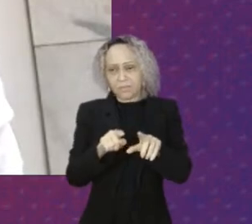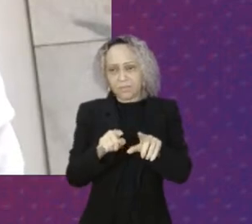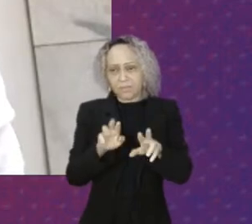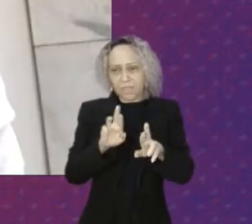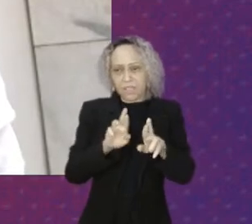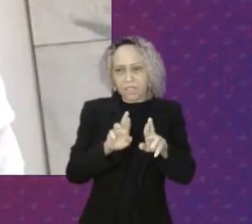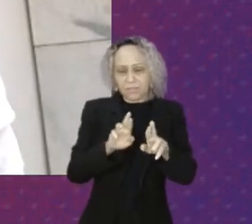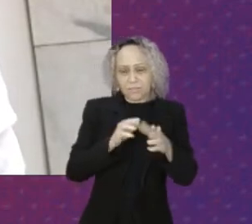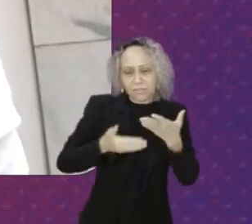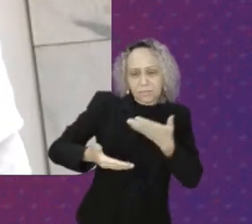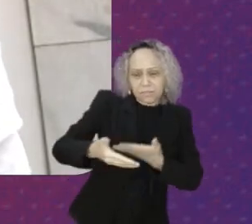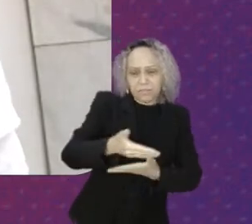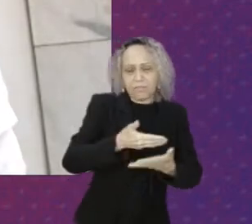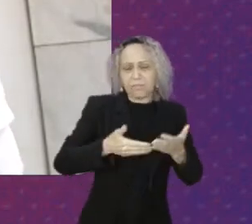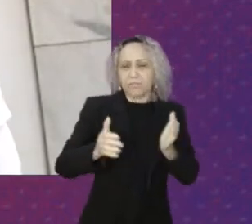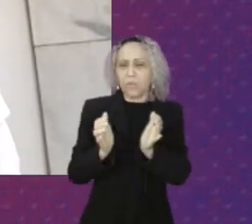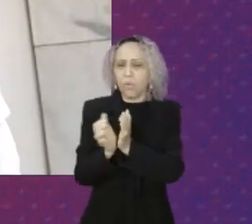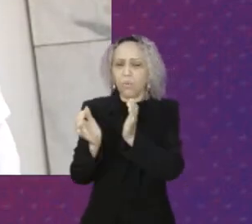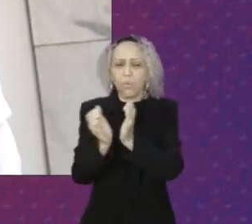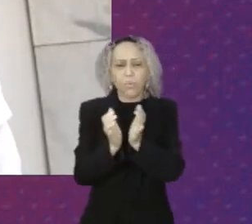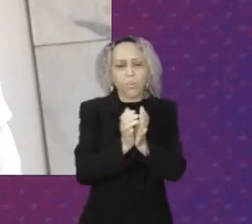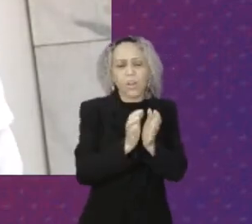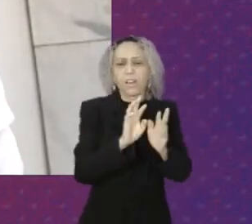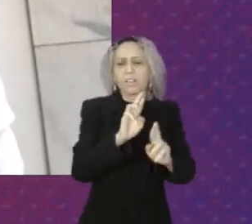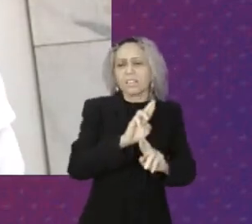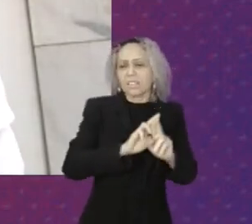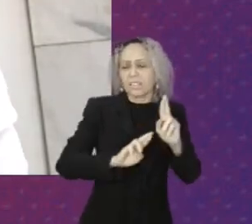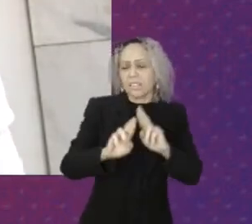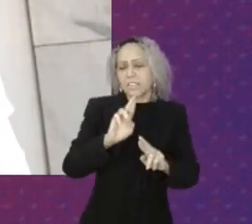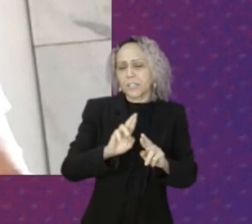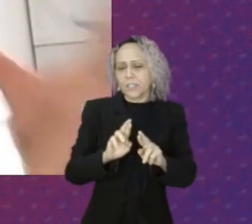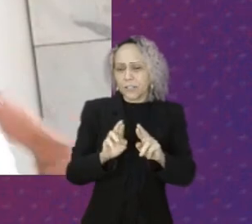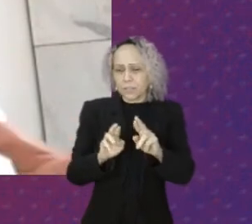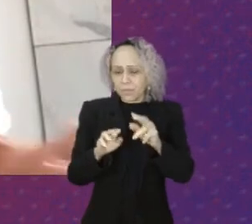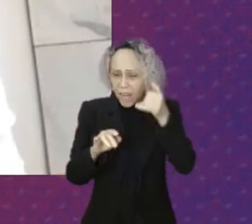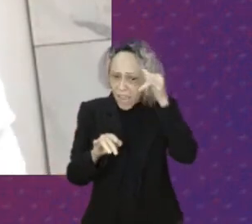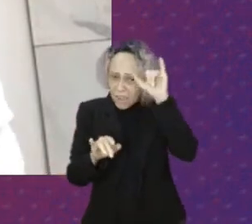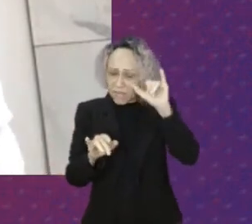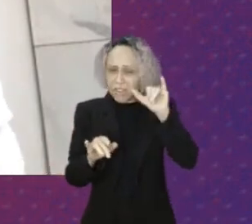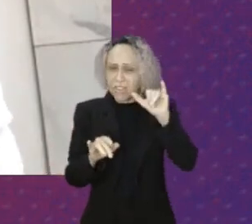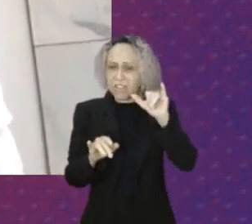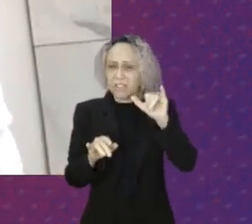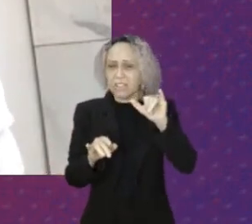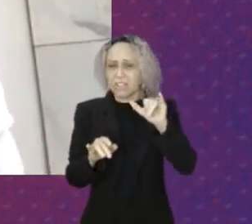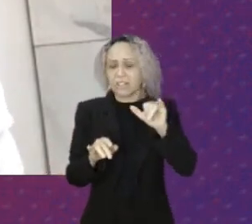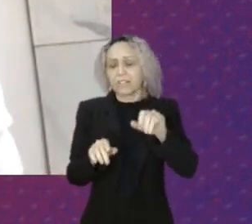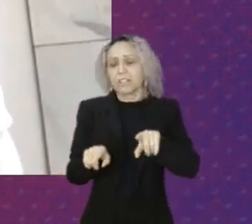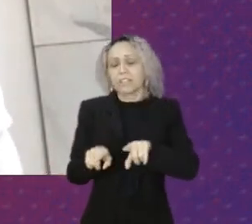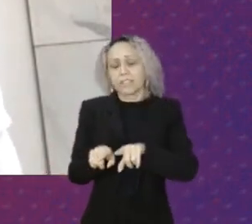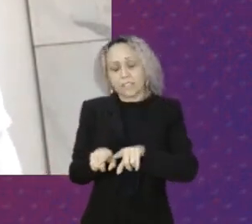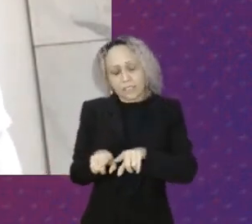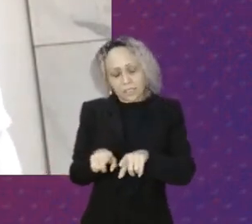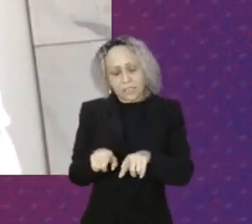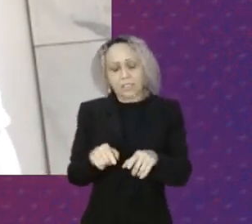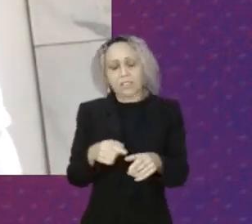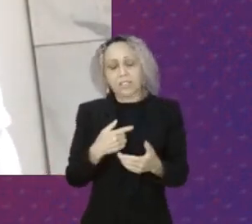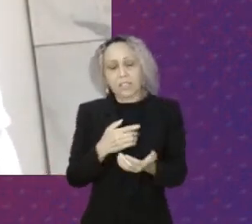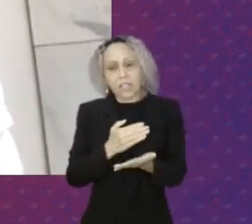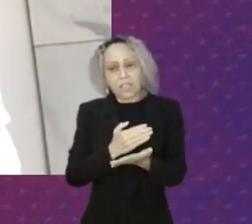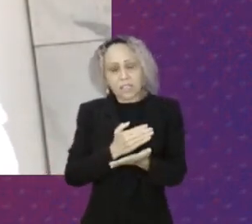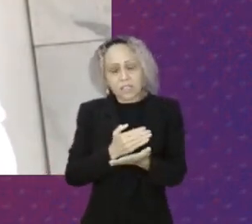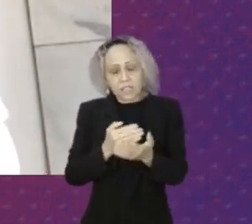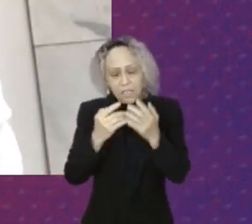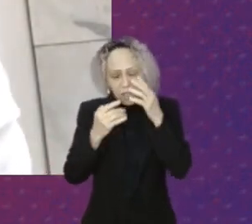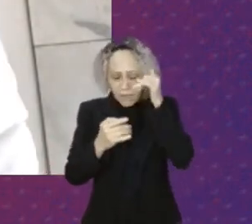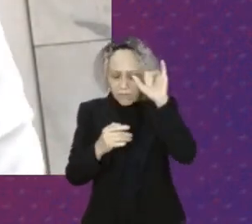de prevenção e enfrentamento à violência, assim como a concretização, né, do